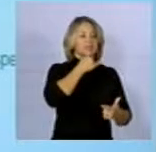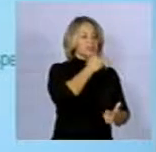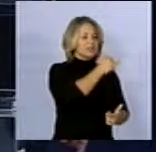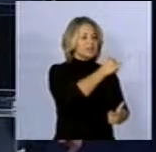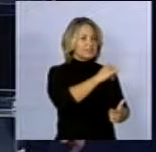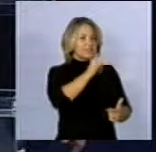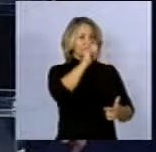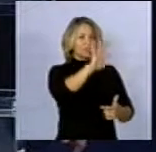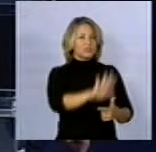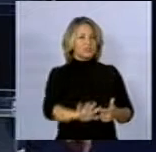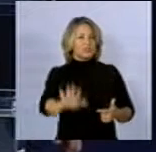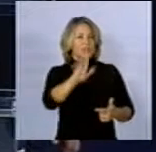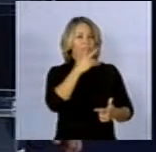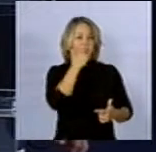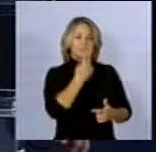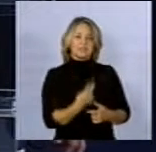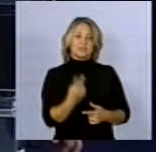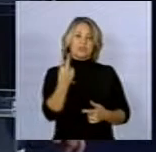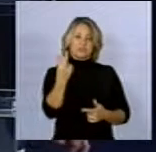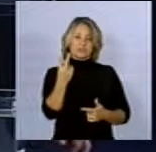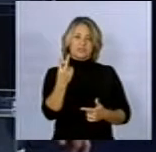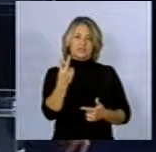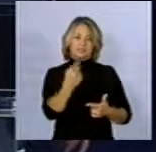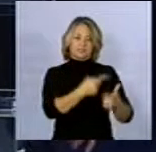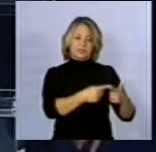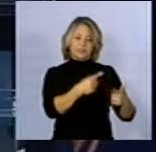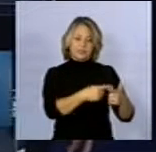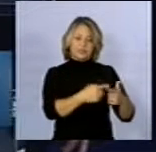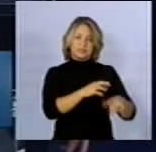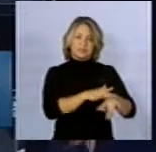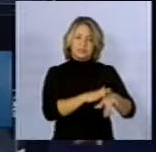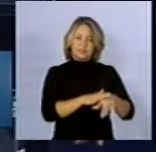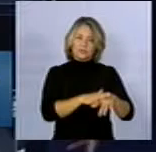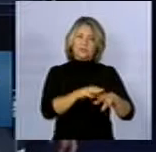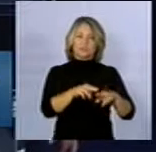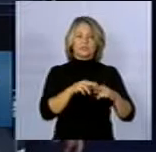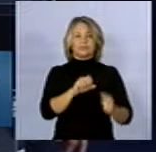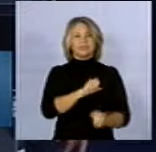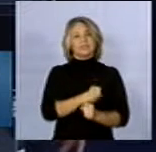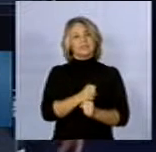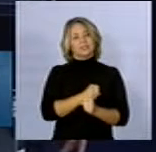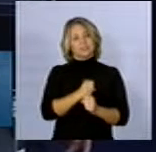geral seriam 2 casos por ano, mas fora disso,